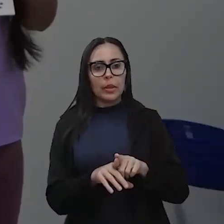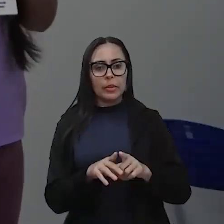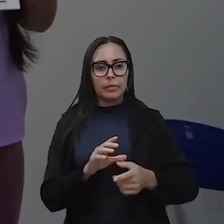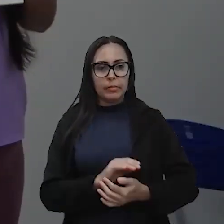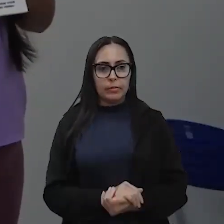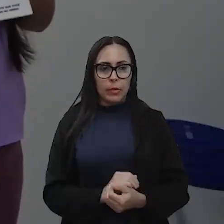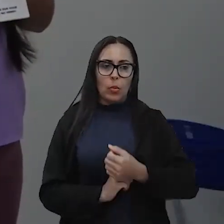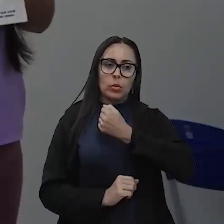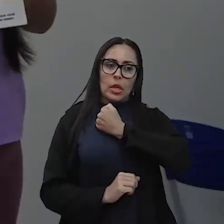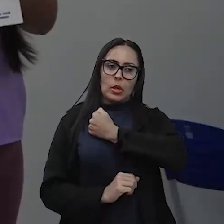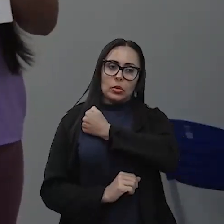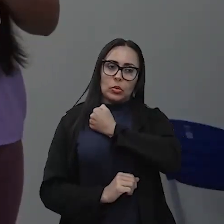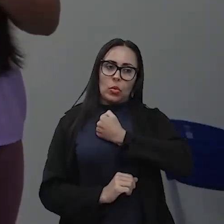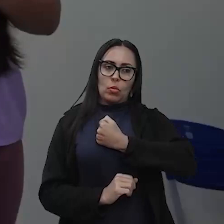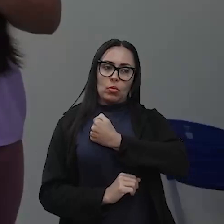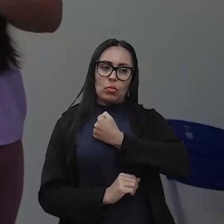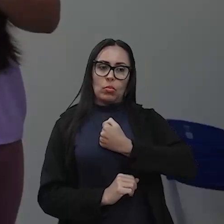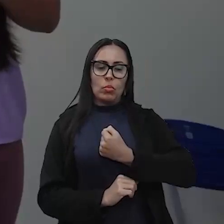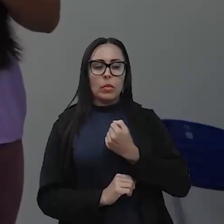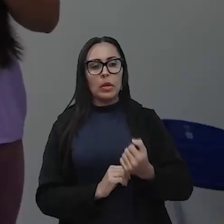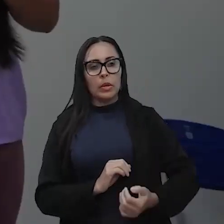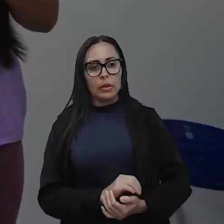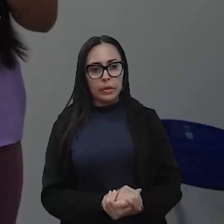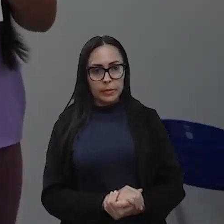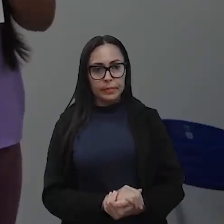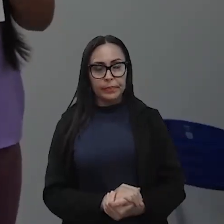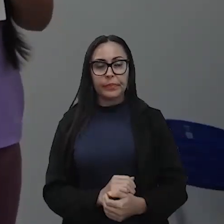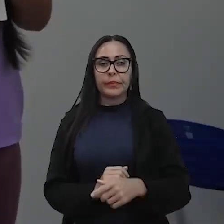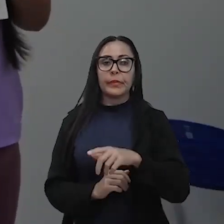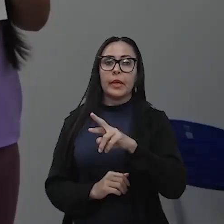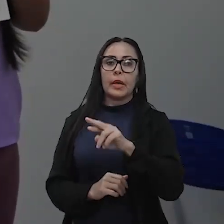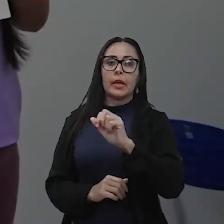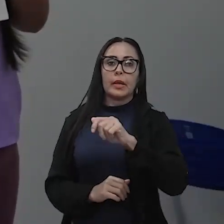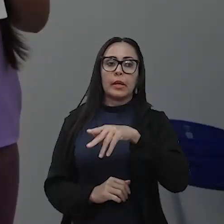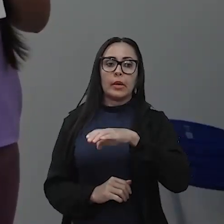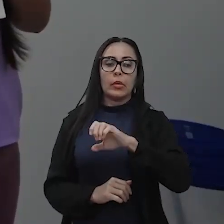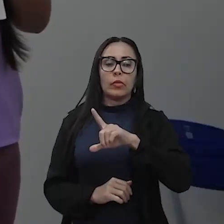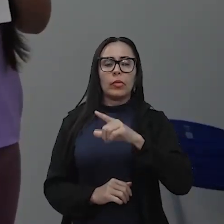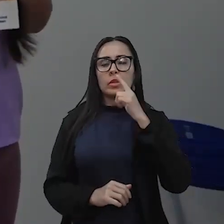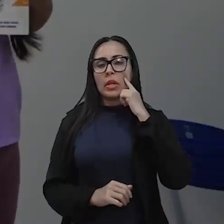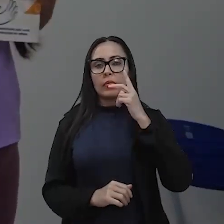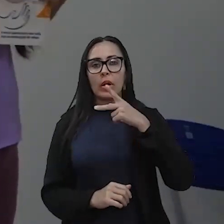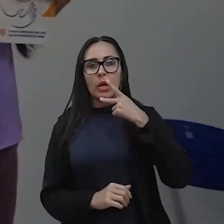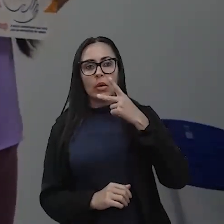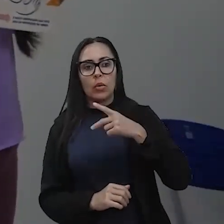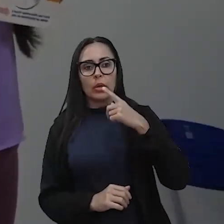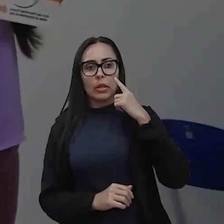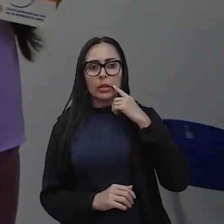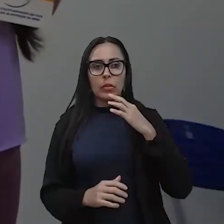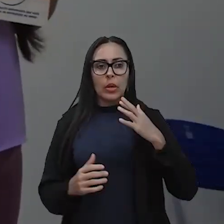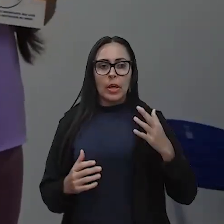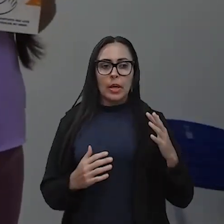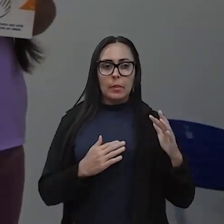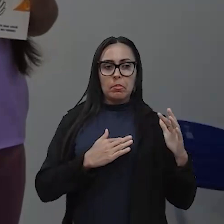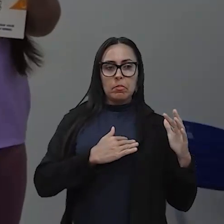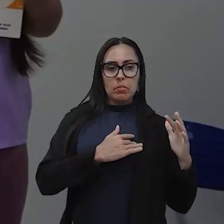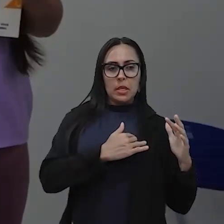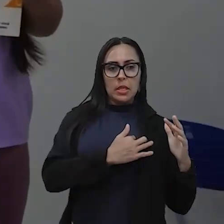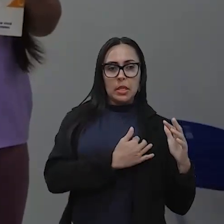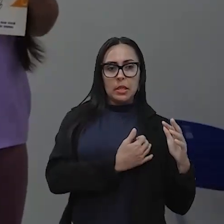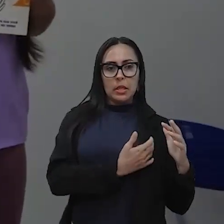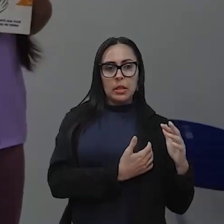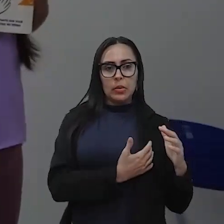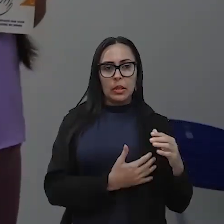assim, Raquel, você falou aí em relação que não é pianinho. E como é, né? Como é?